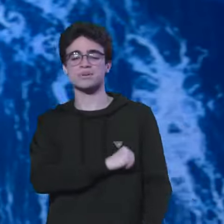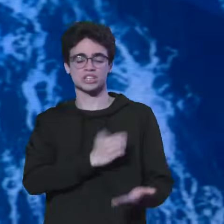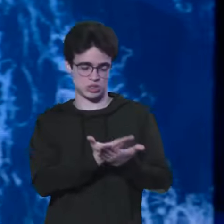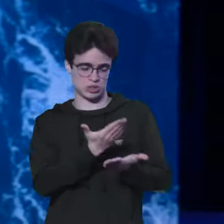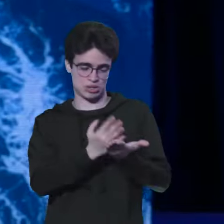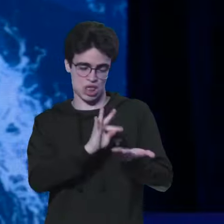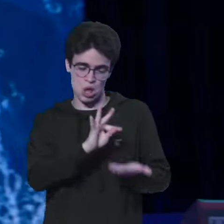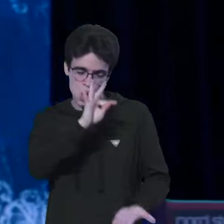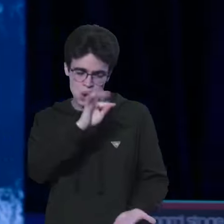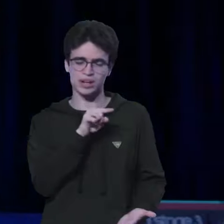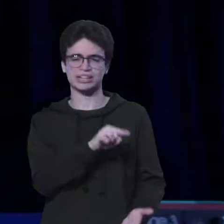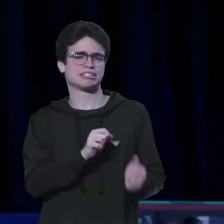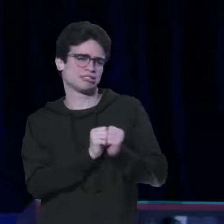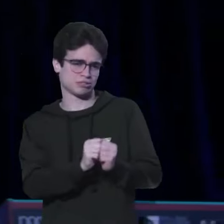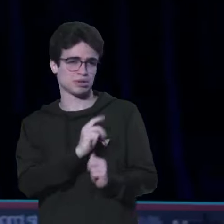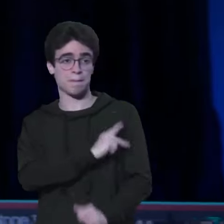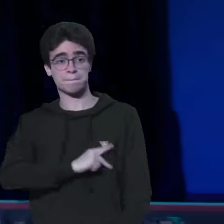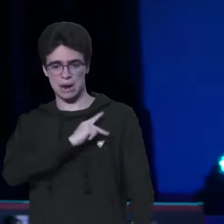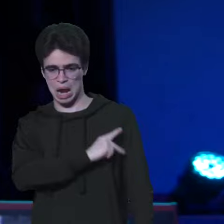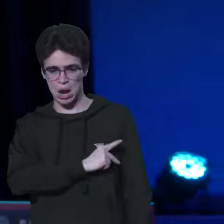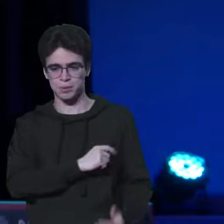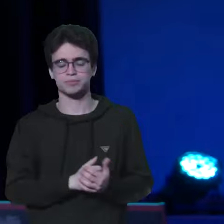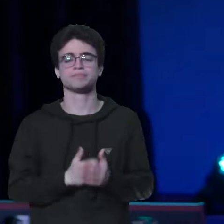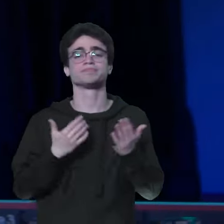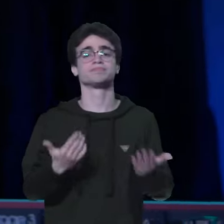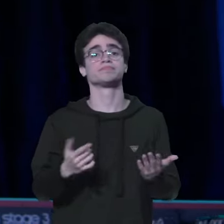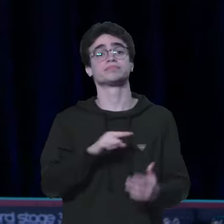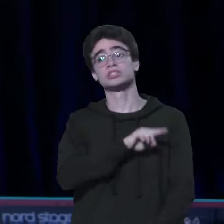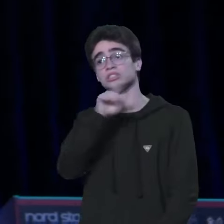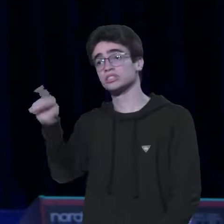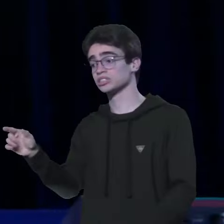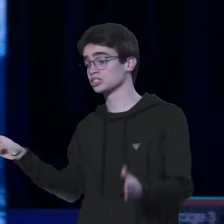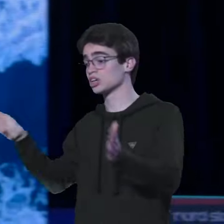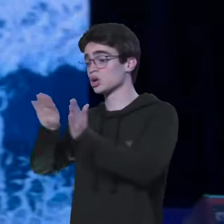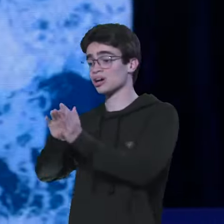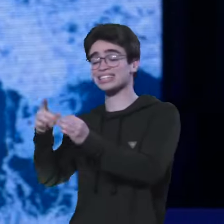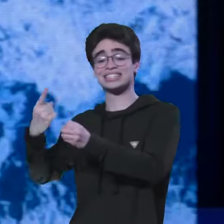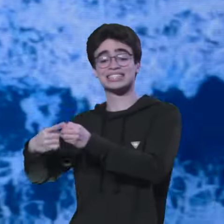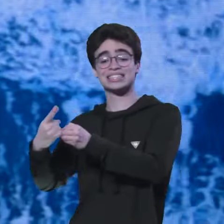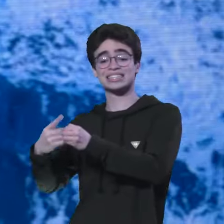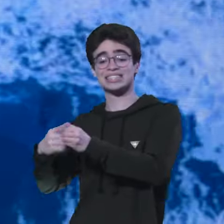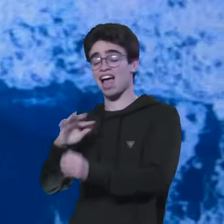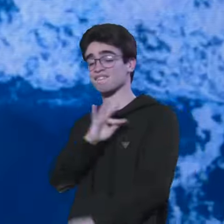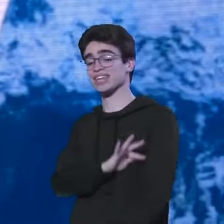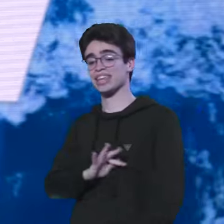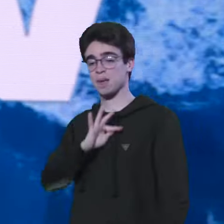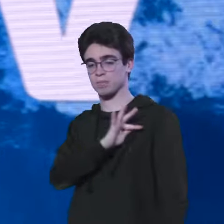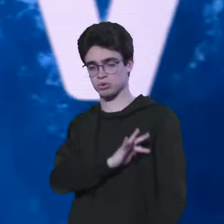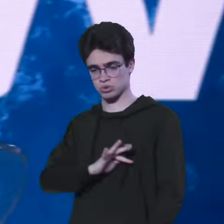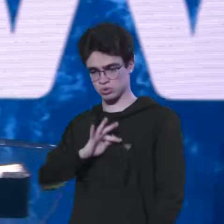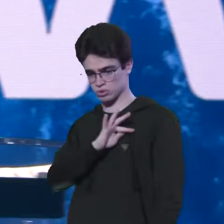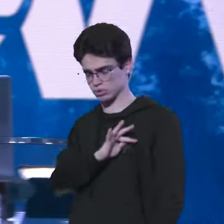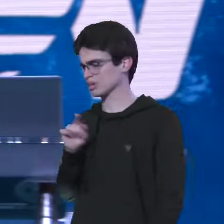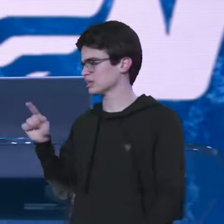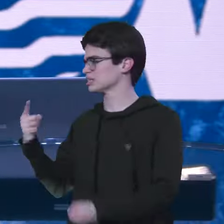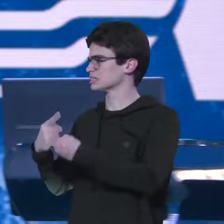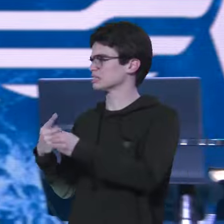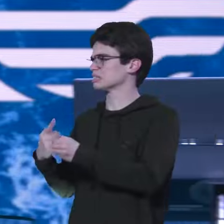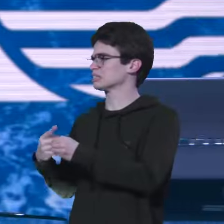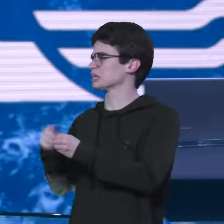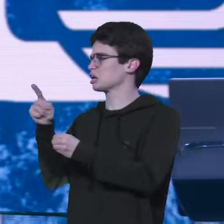o evangelho, e a Bíblia diz que eles estavam na cidade de Filipos. E eles vão ali naquela cidade, que era uma cidade grande